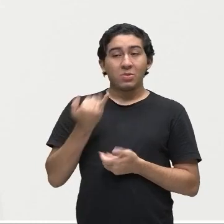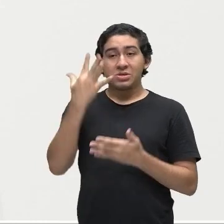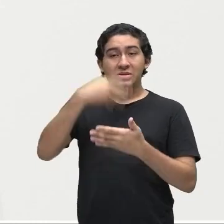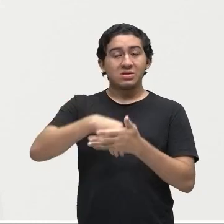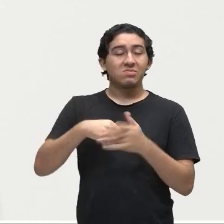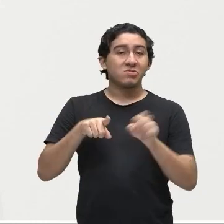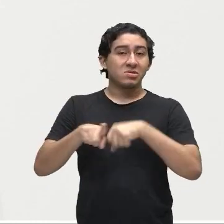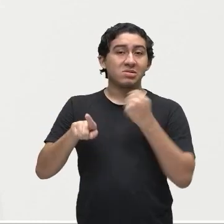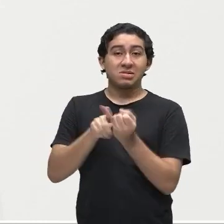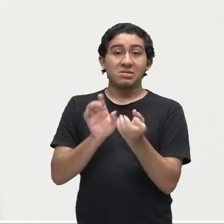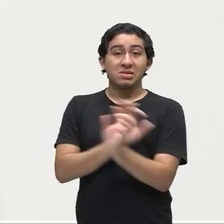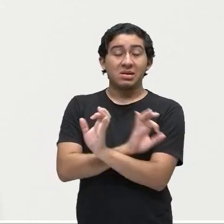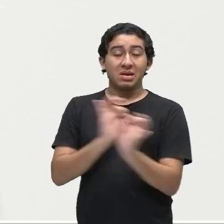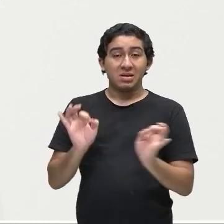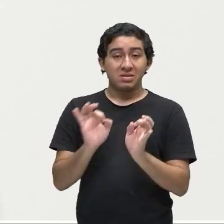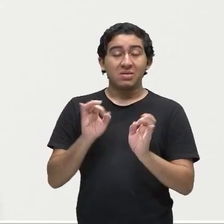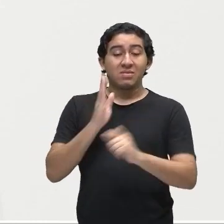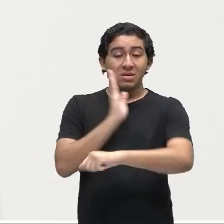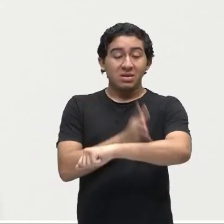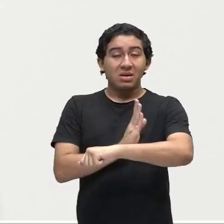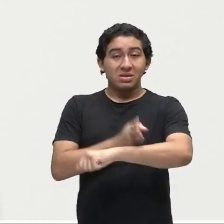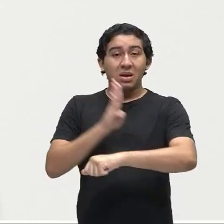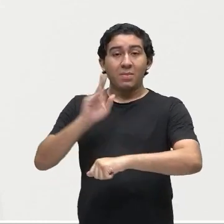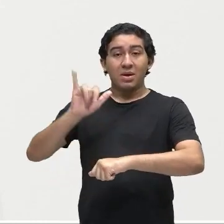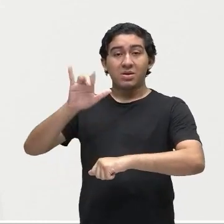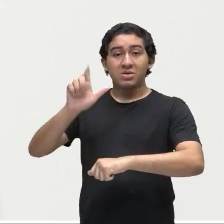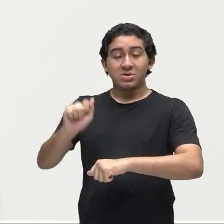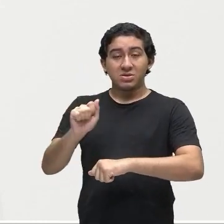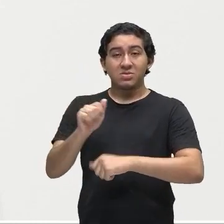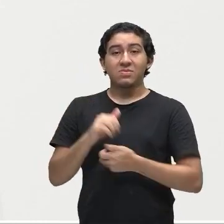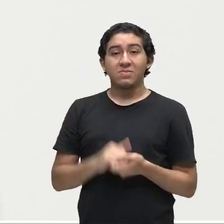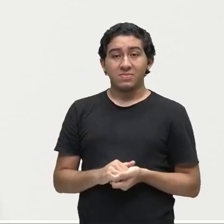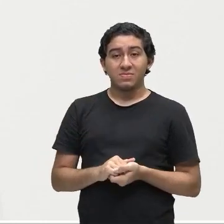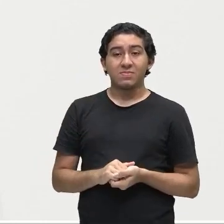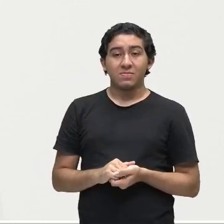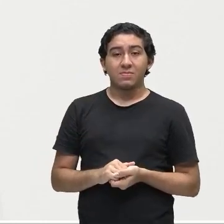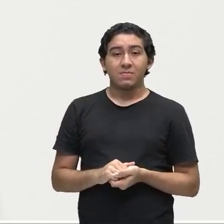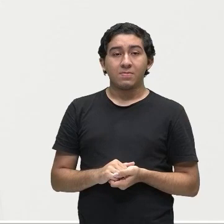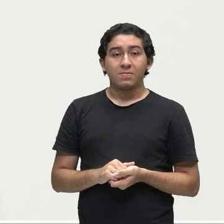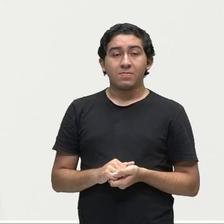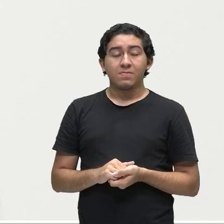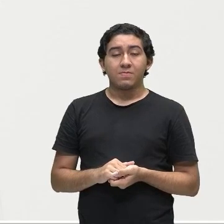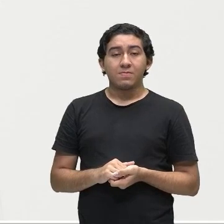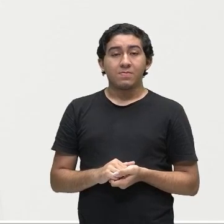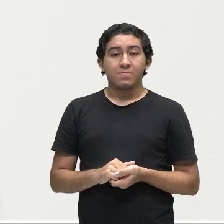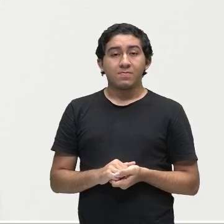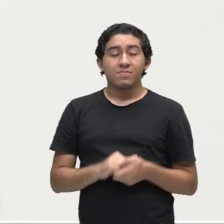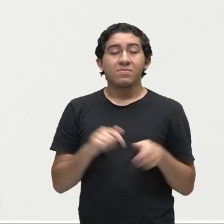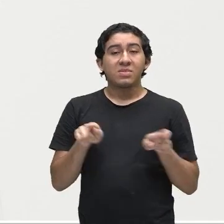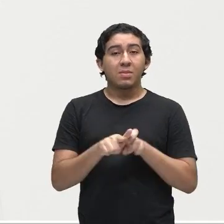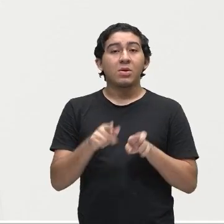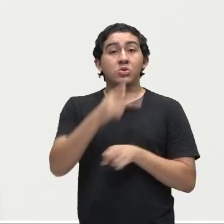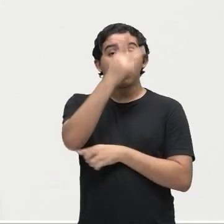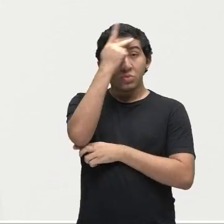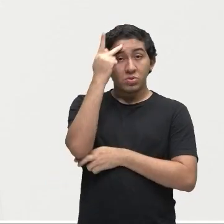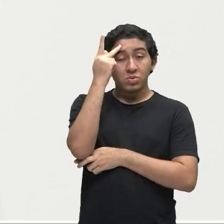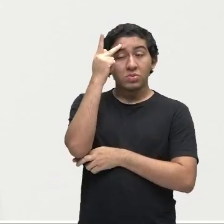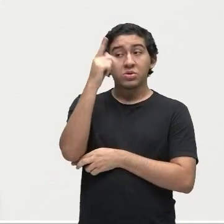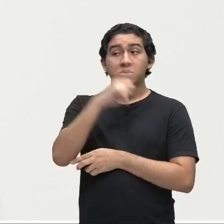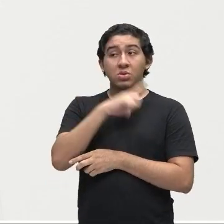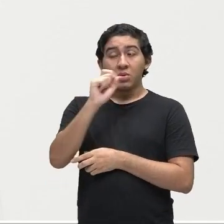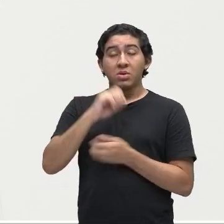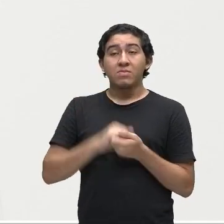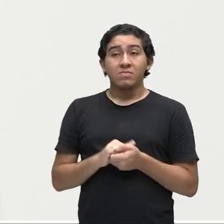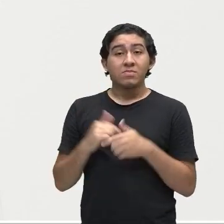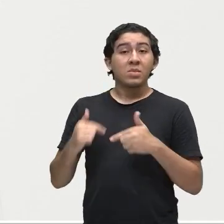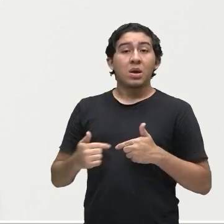sociedade na chamada Baixa Idade Média, tá? Muitas vezes, as pessoas que praticavam o